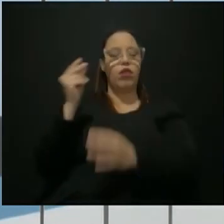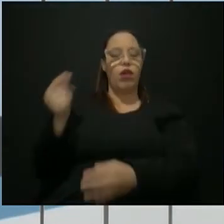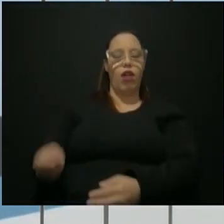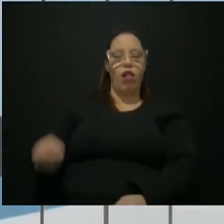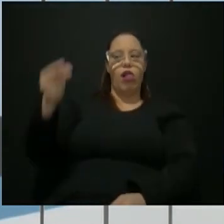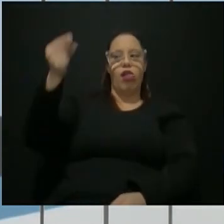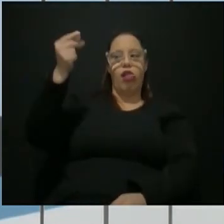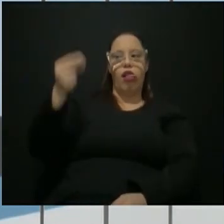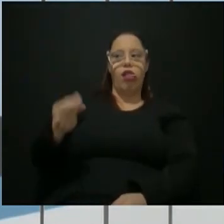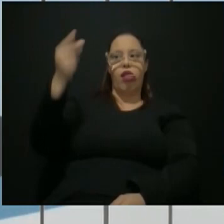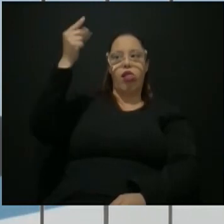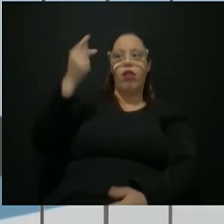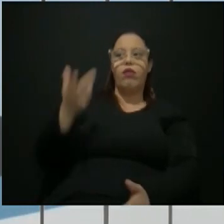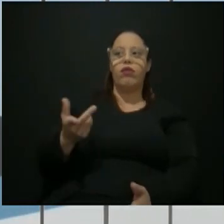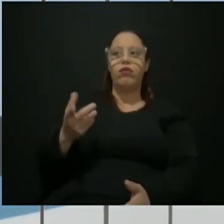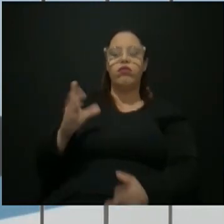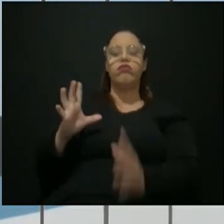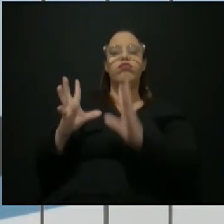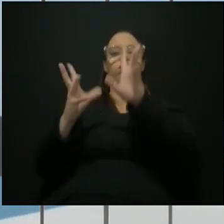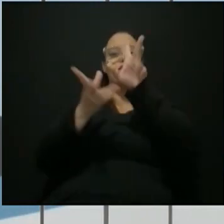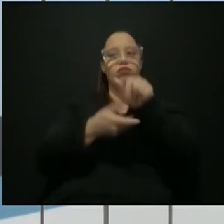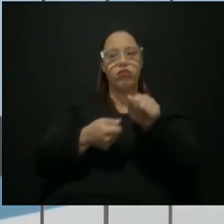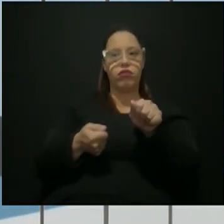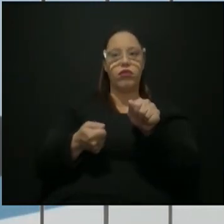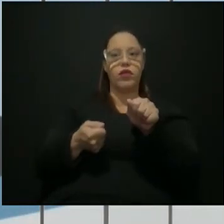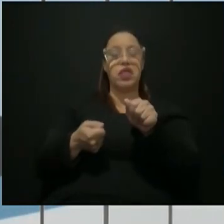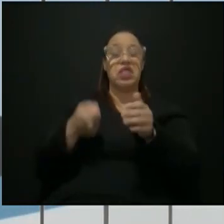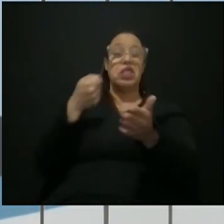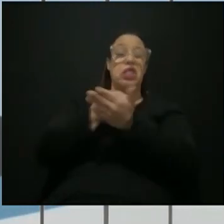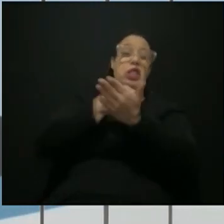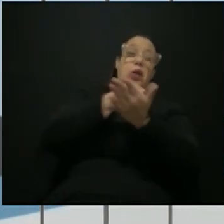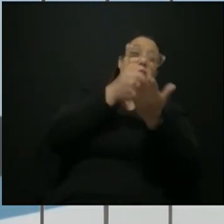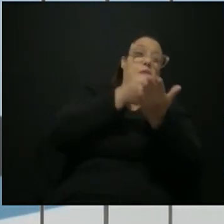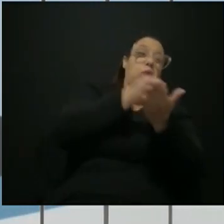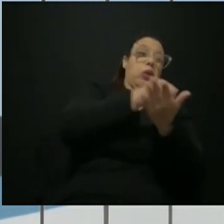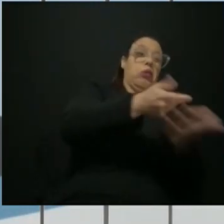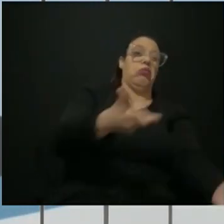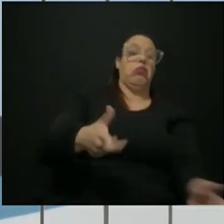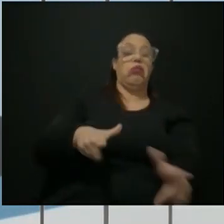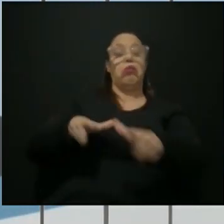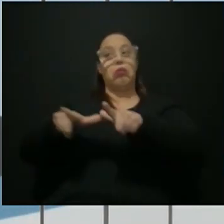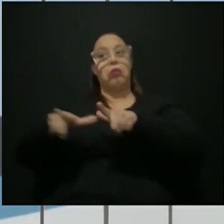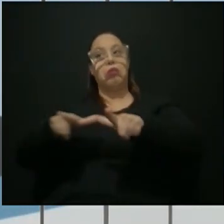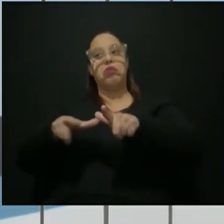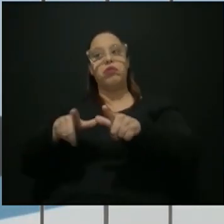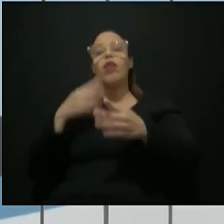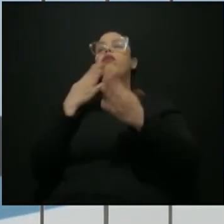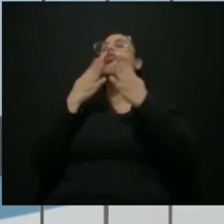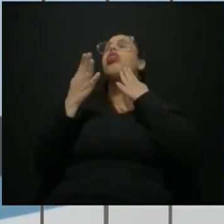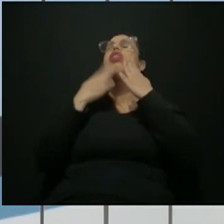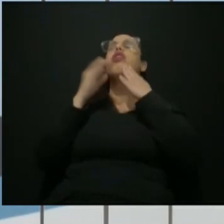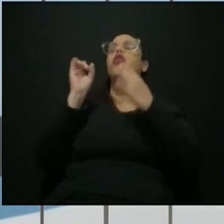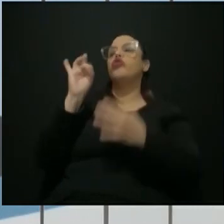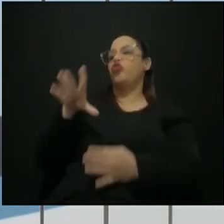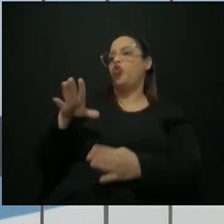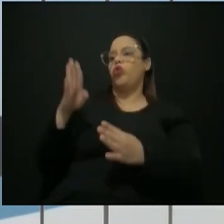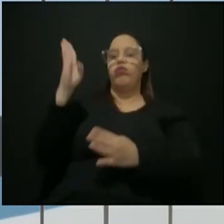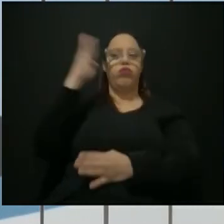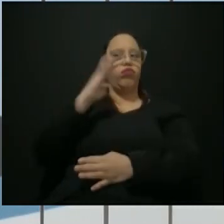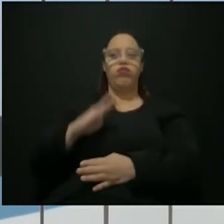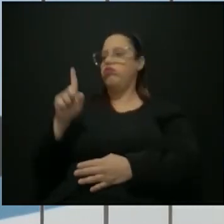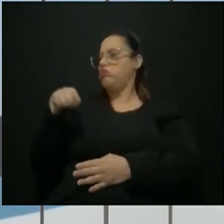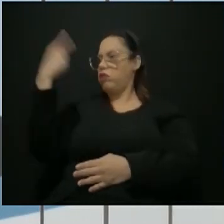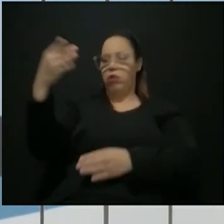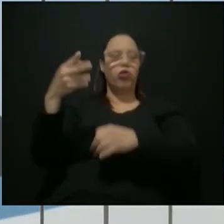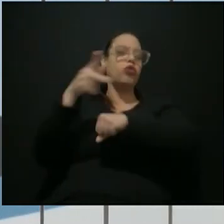contexto internacional de grande pressão, né? Sobre as condições de trabalho. Então esse não é um debate só do Brasil, é um debate de outros países também, como a